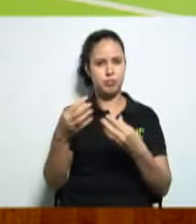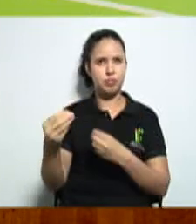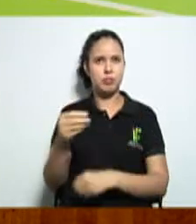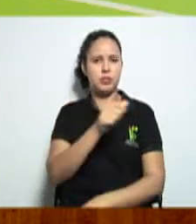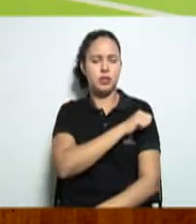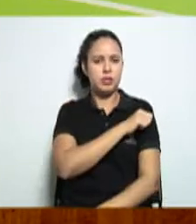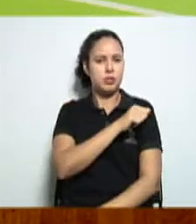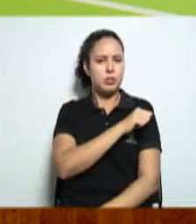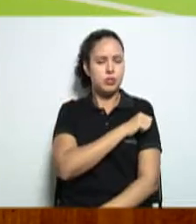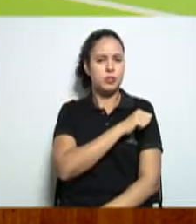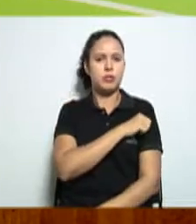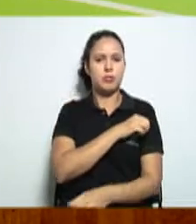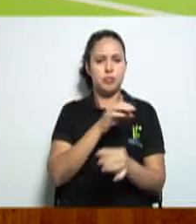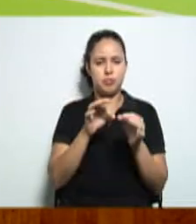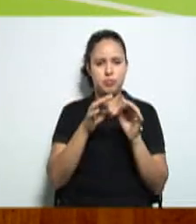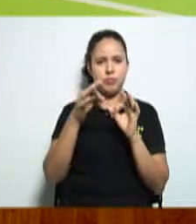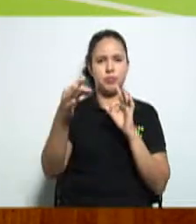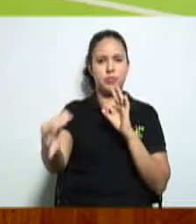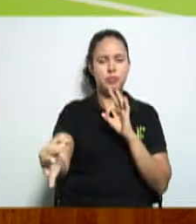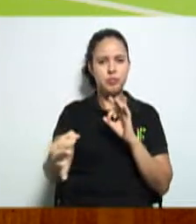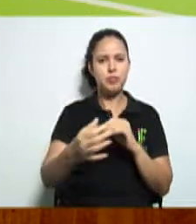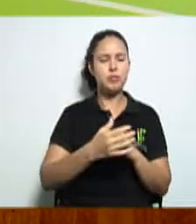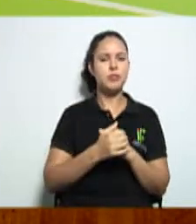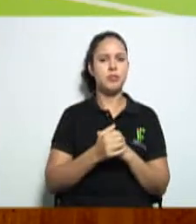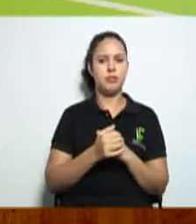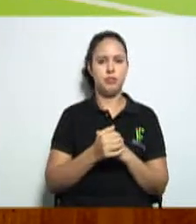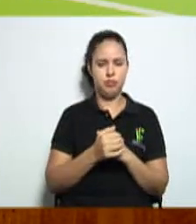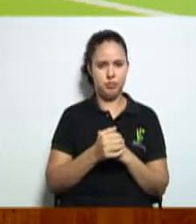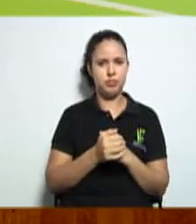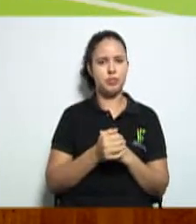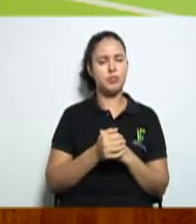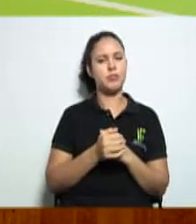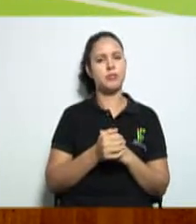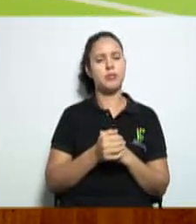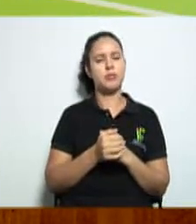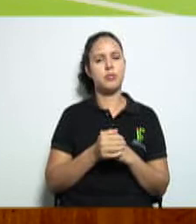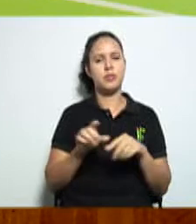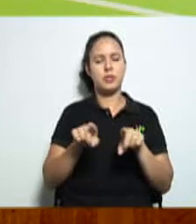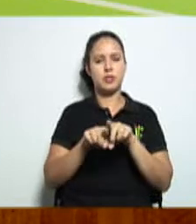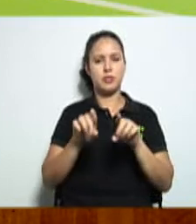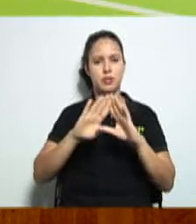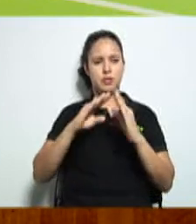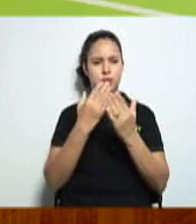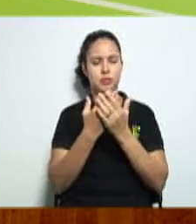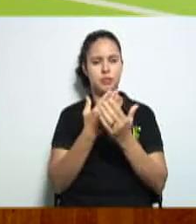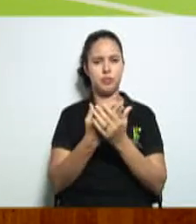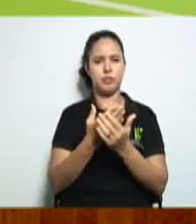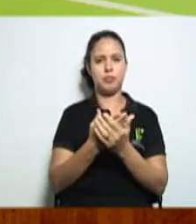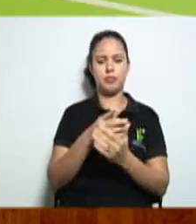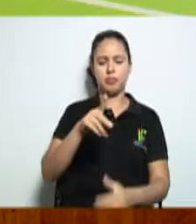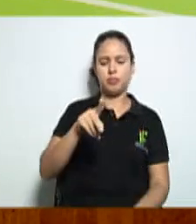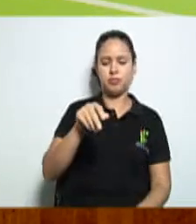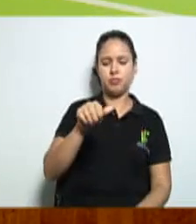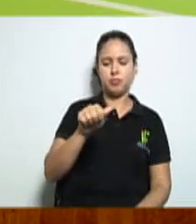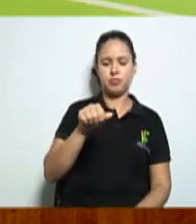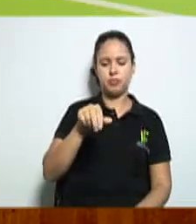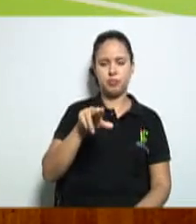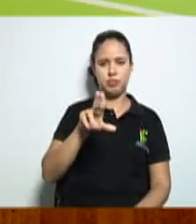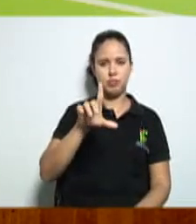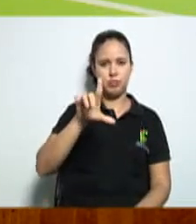Nova Londrina, de Paraná, alunos da professora Diana também, a escola Paulo Freire, professora